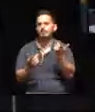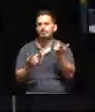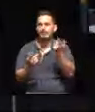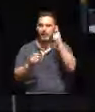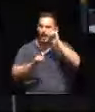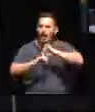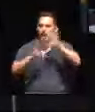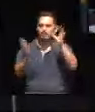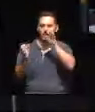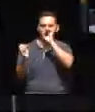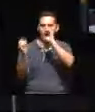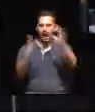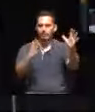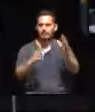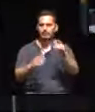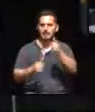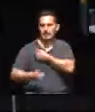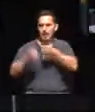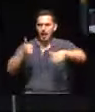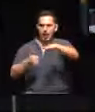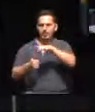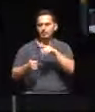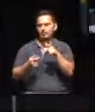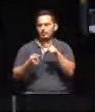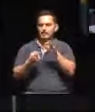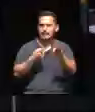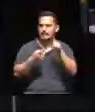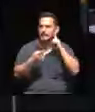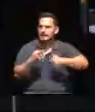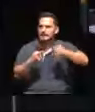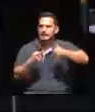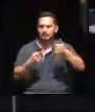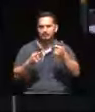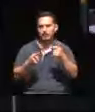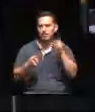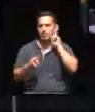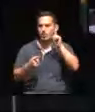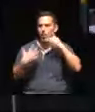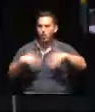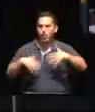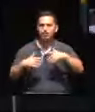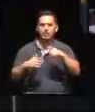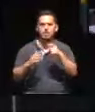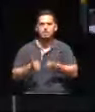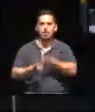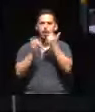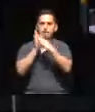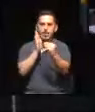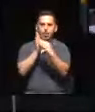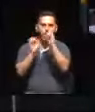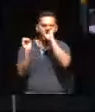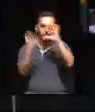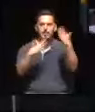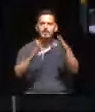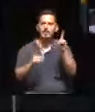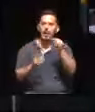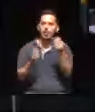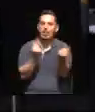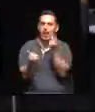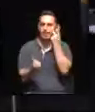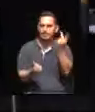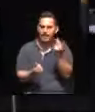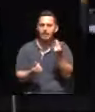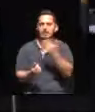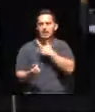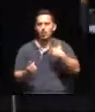as árvores em meio urbano são cada vez mais um fator essencial e determinante para a melhoria dos padrões ambientais, mas também da qualidade de vida